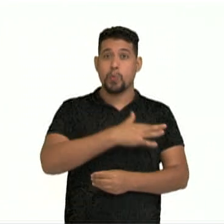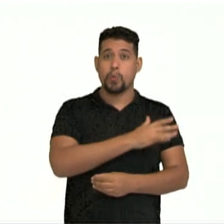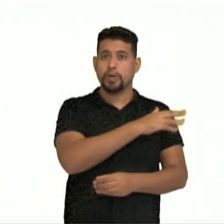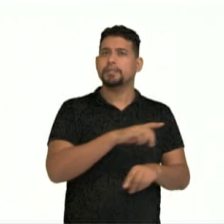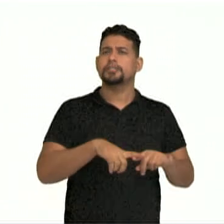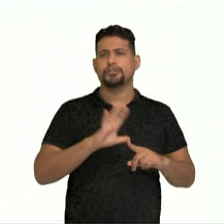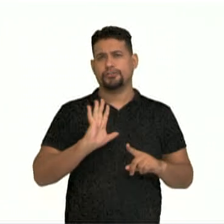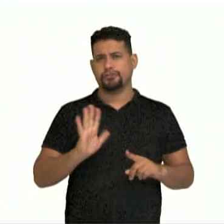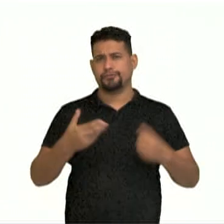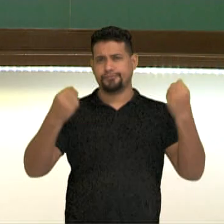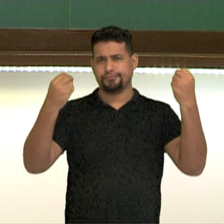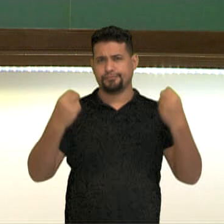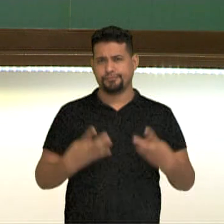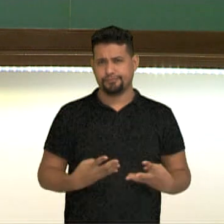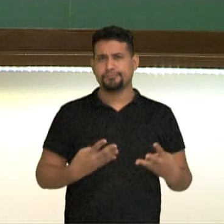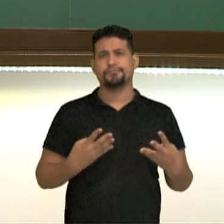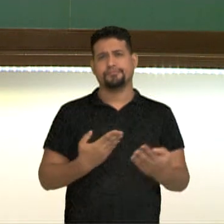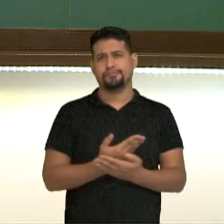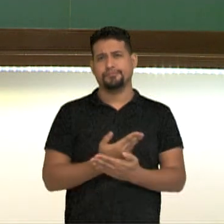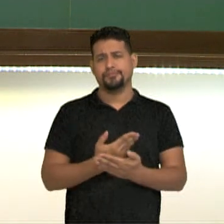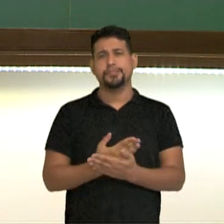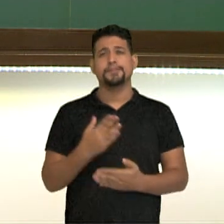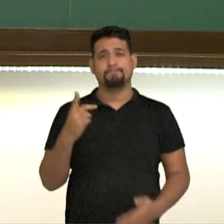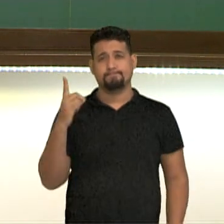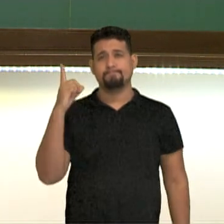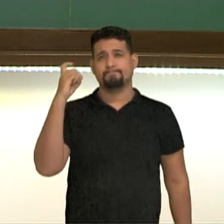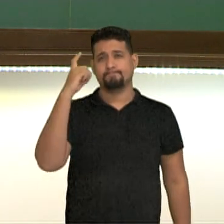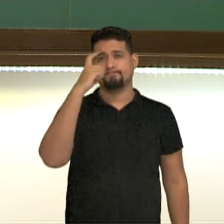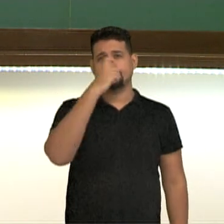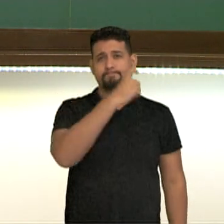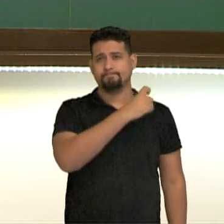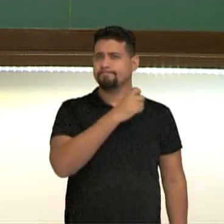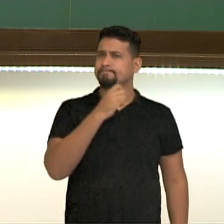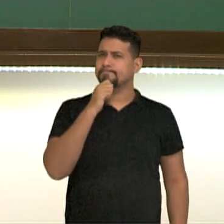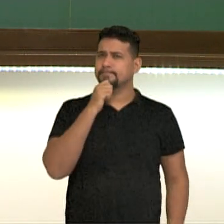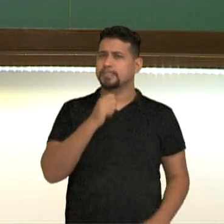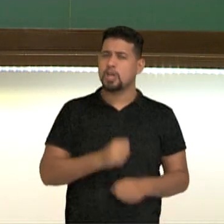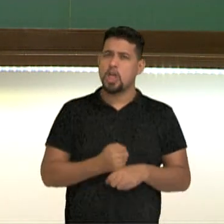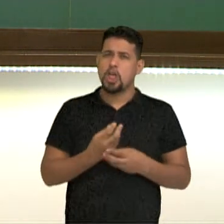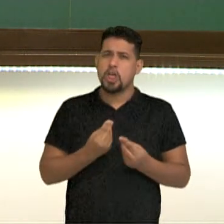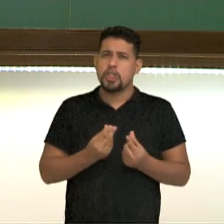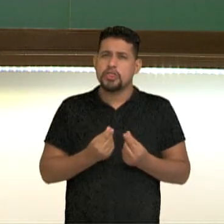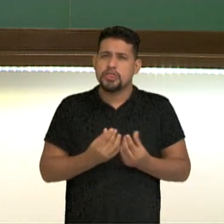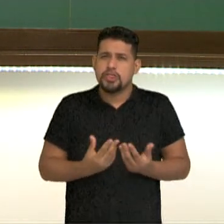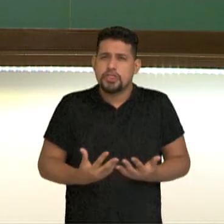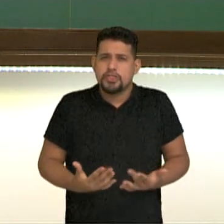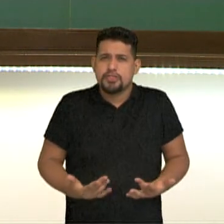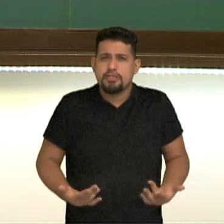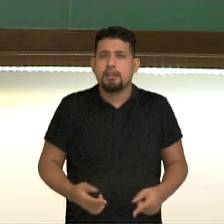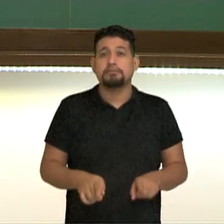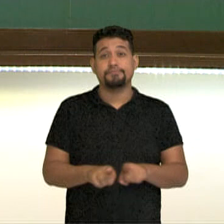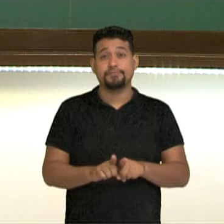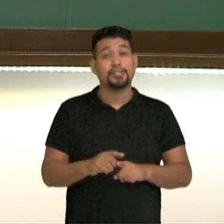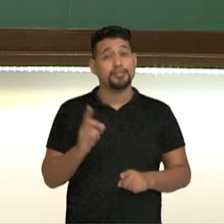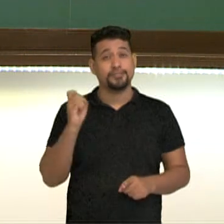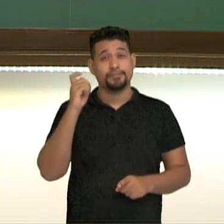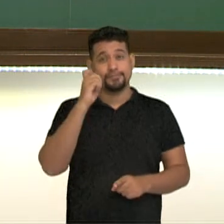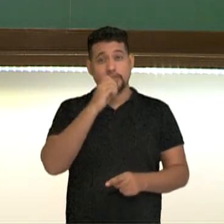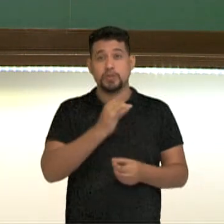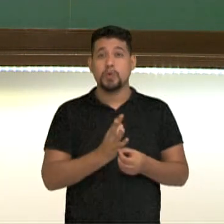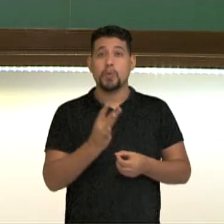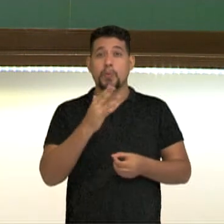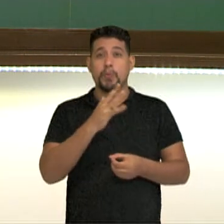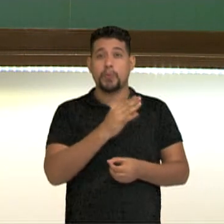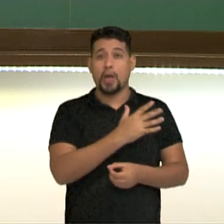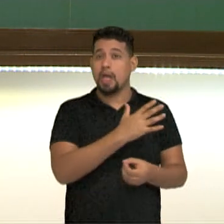já mencionamos nessa aula, é muito difícil você derreter ele, é muito difícil você evaporar ele, porque